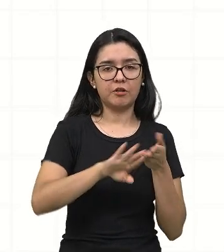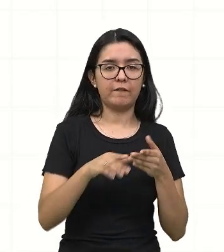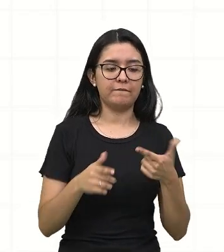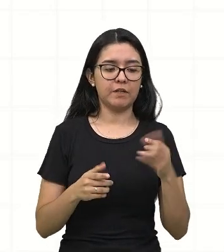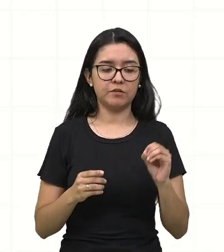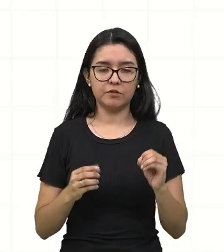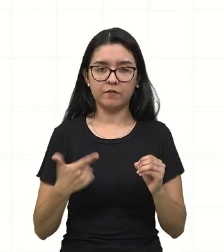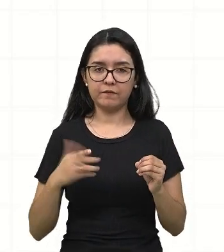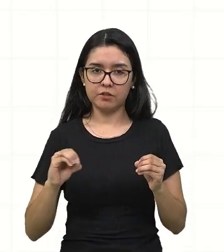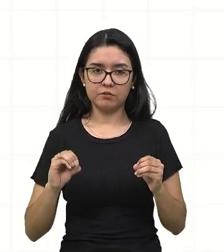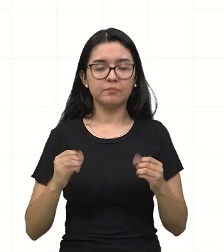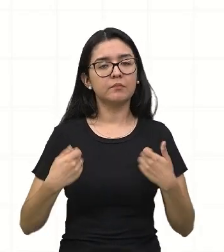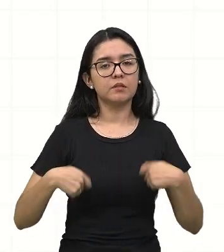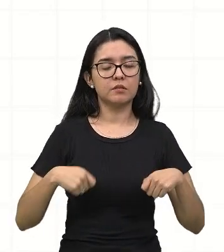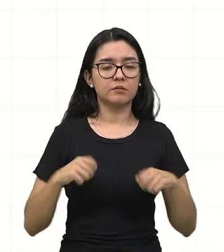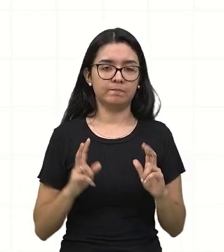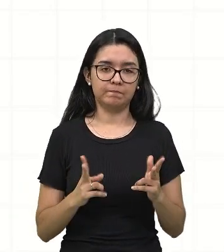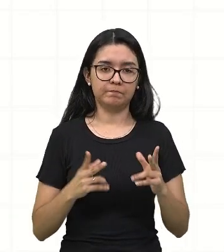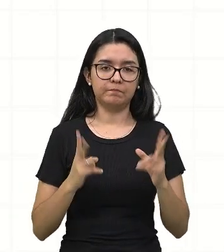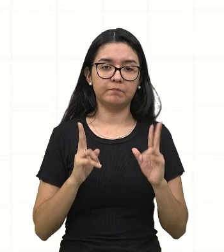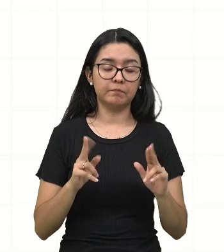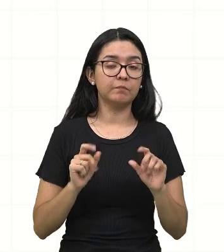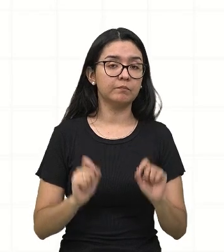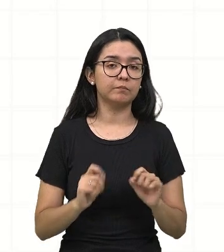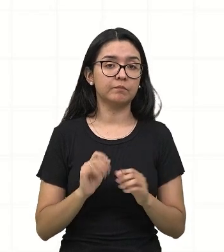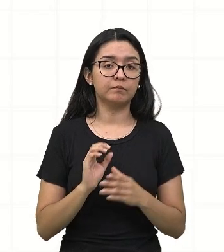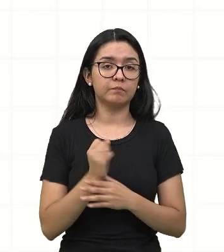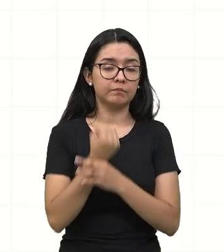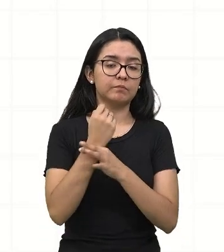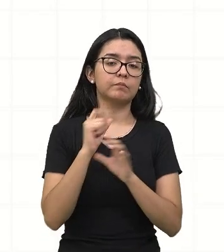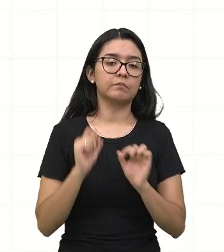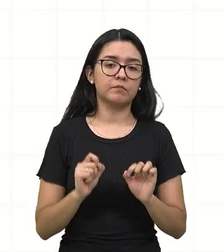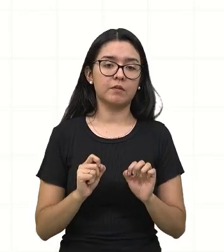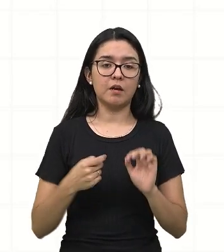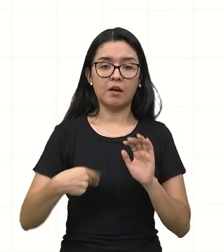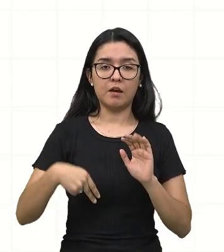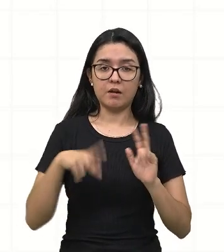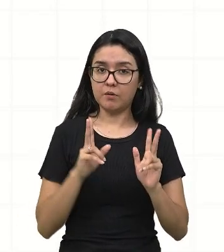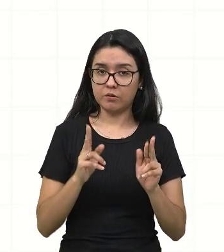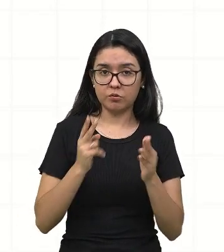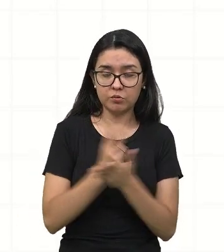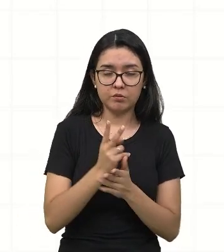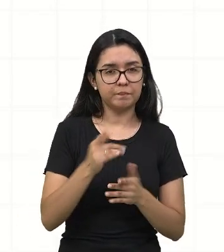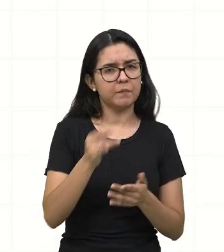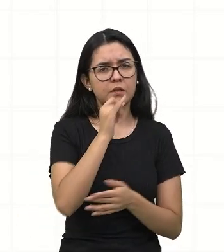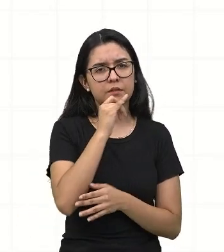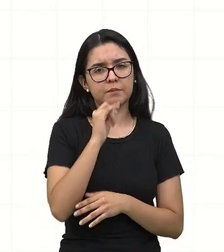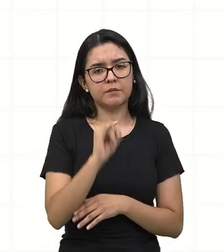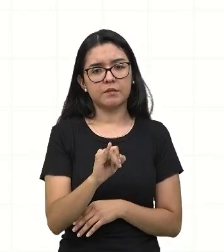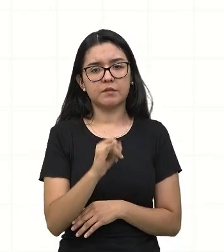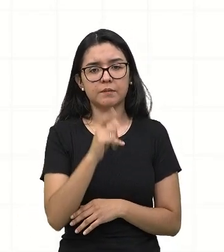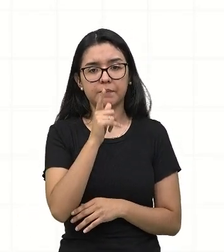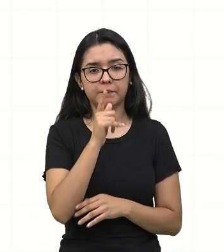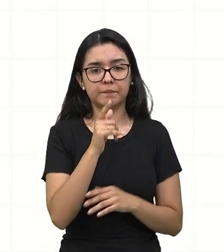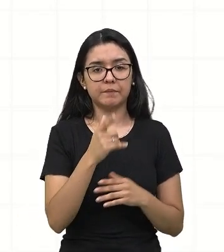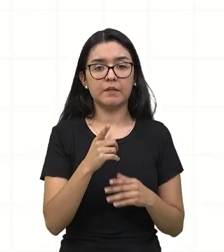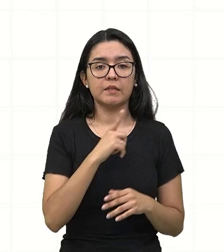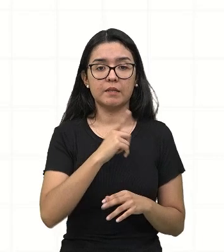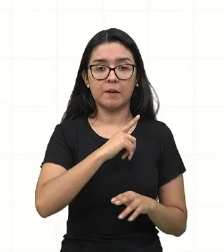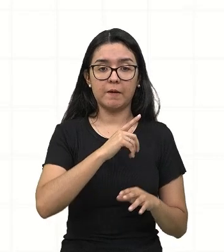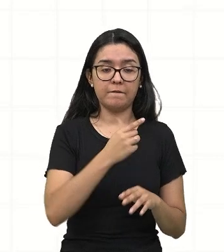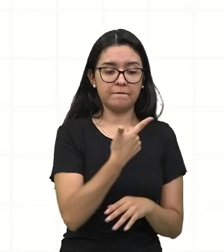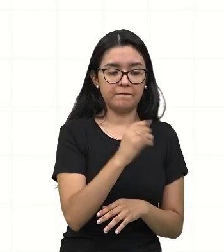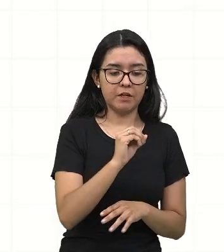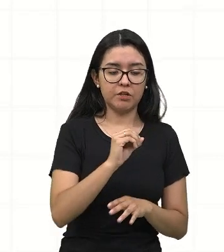isso, a propriedade da igualdade garante que essa igualdade se mantém. Tipo assim, ó, se você tirar 5 desse lado,